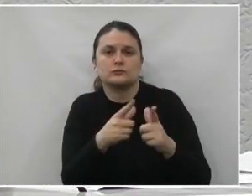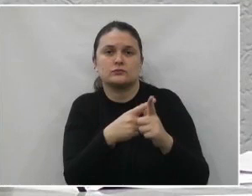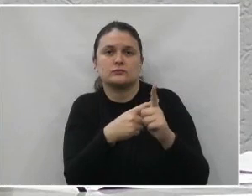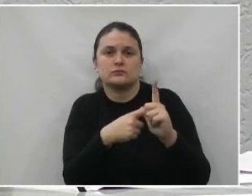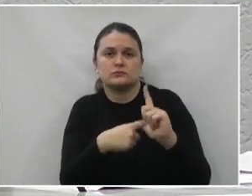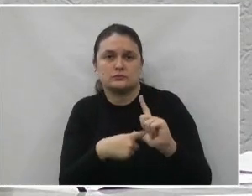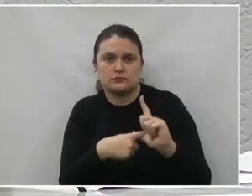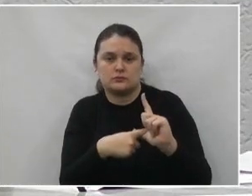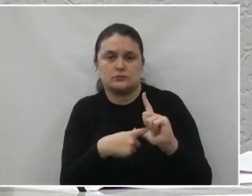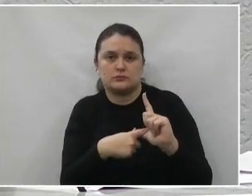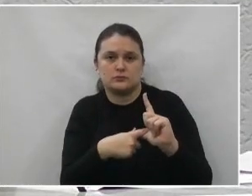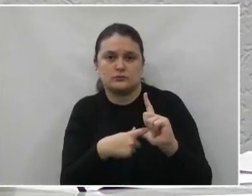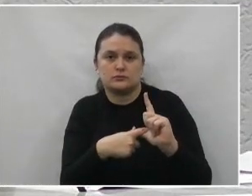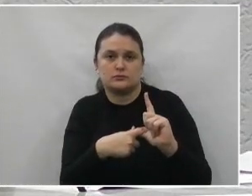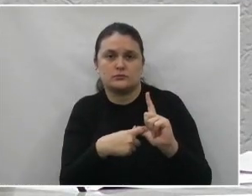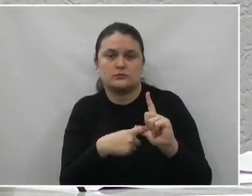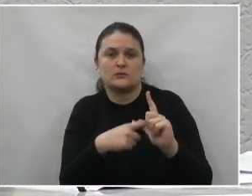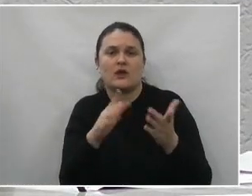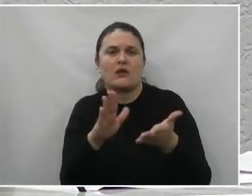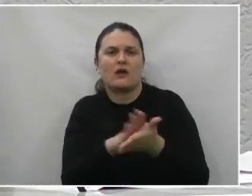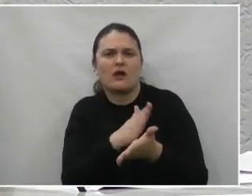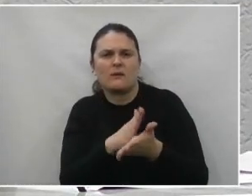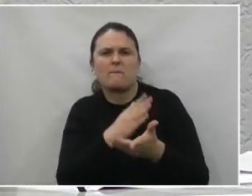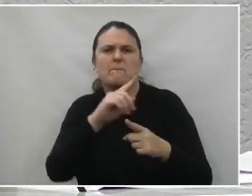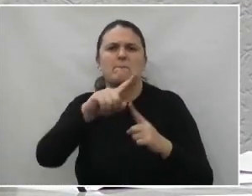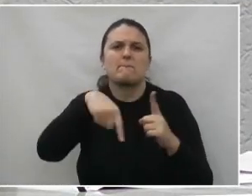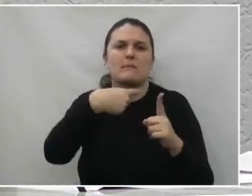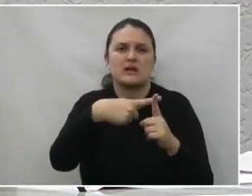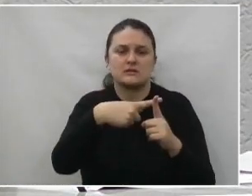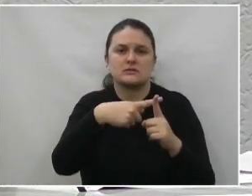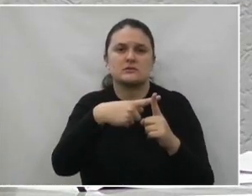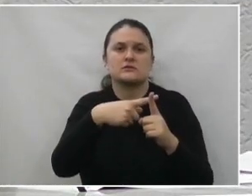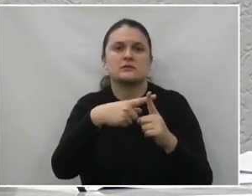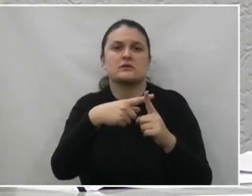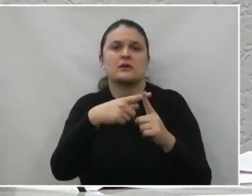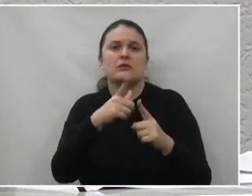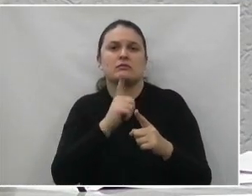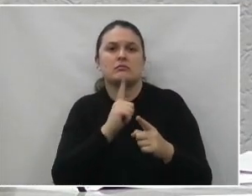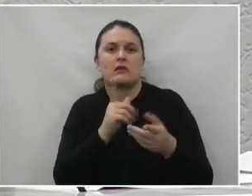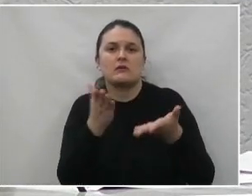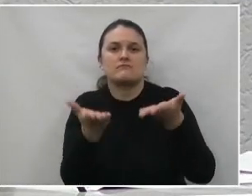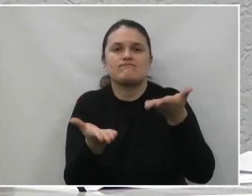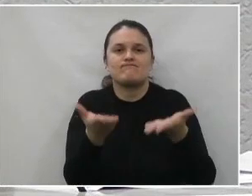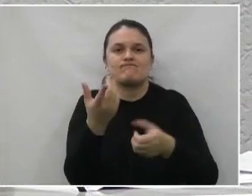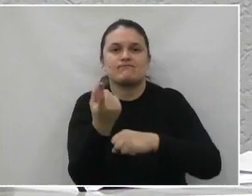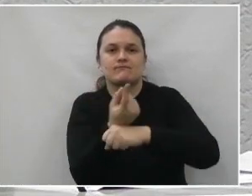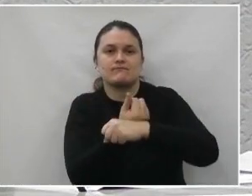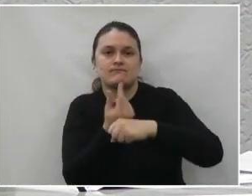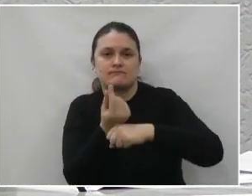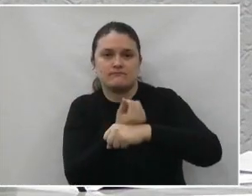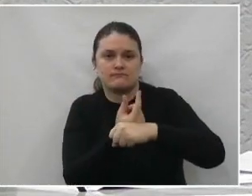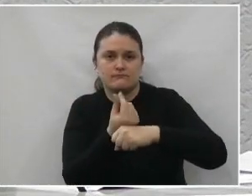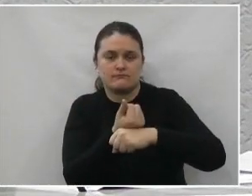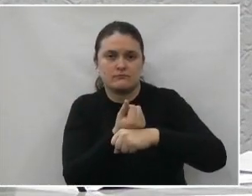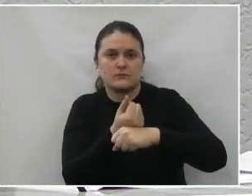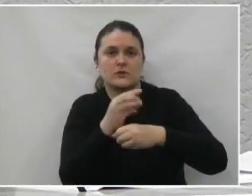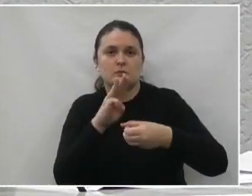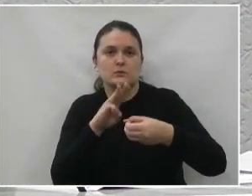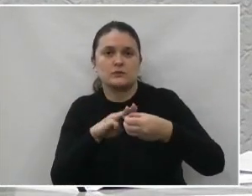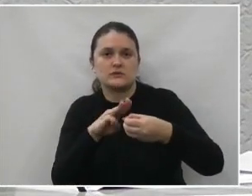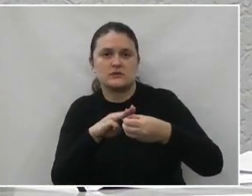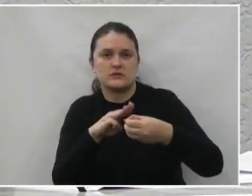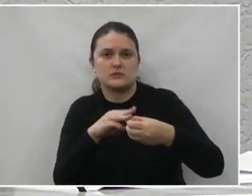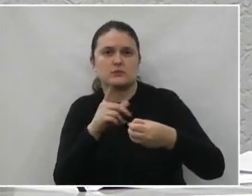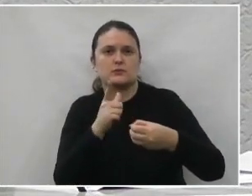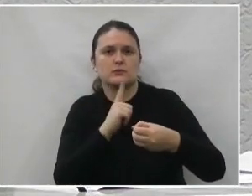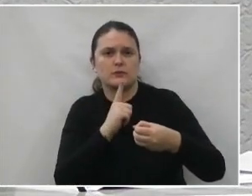técnico atuarial, custo suplementar, para a obtenção do equilíbrio financeiro e atuarial que o município tem